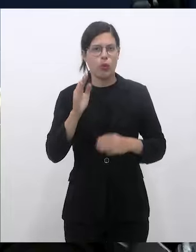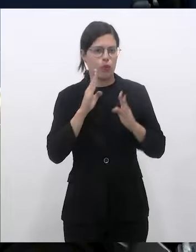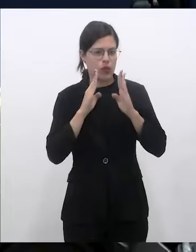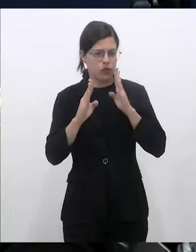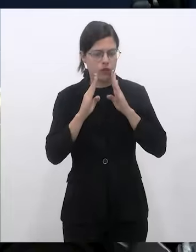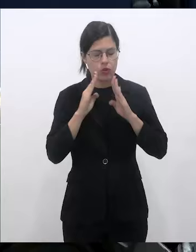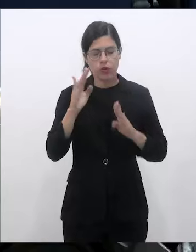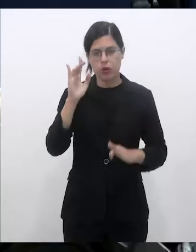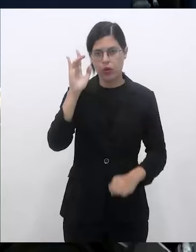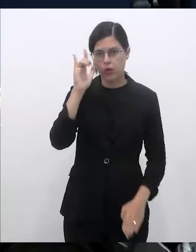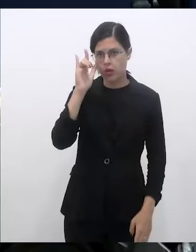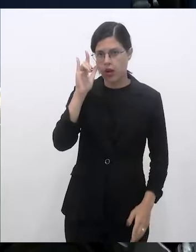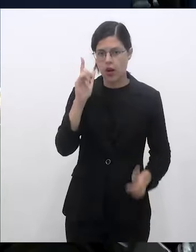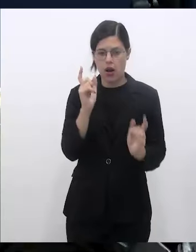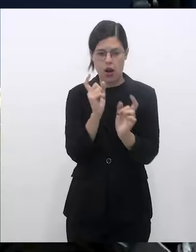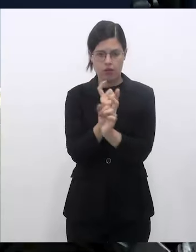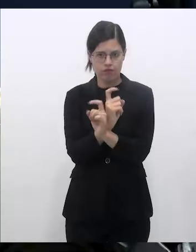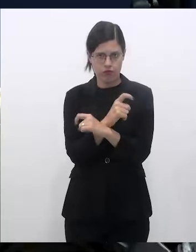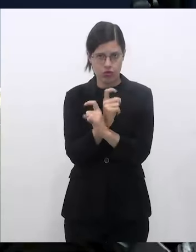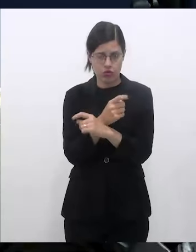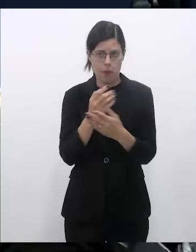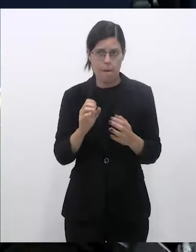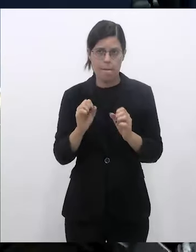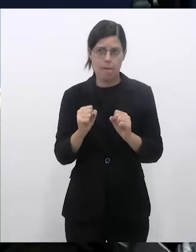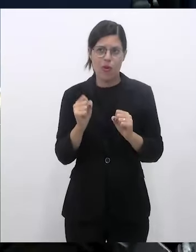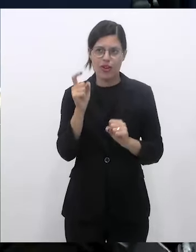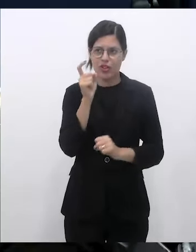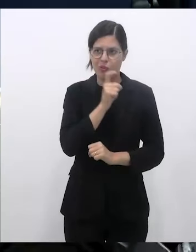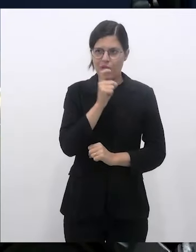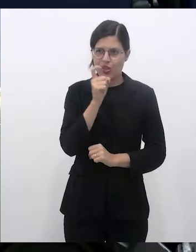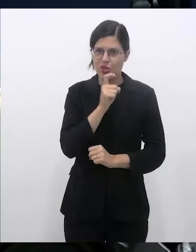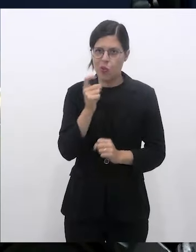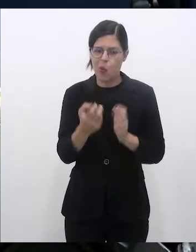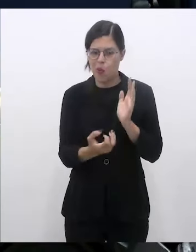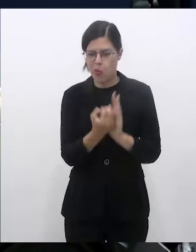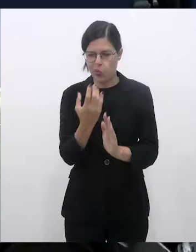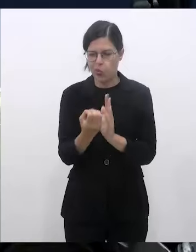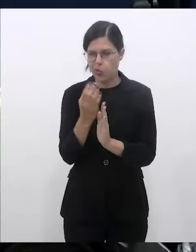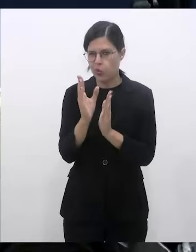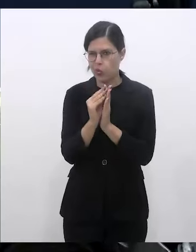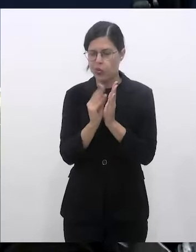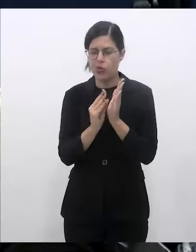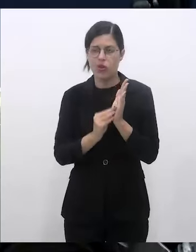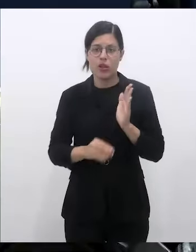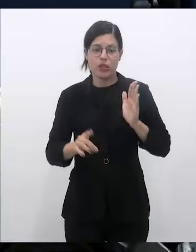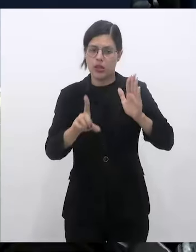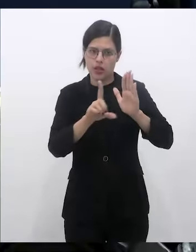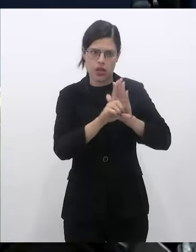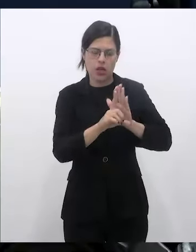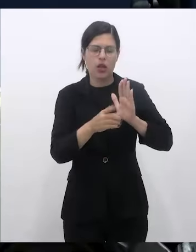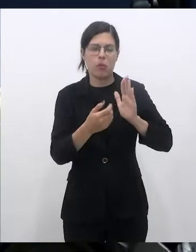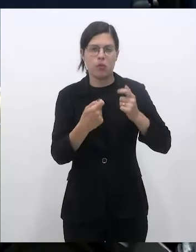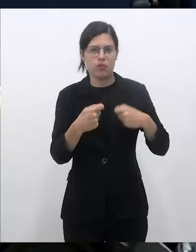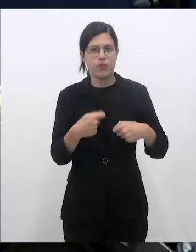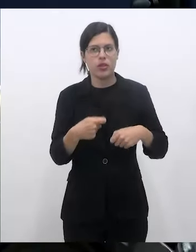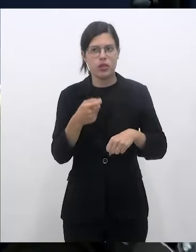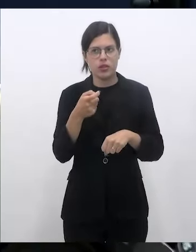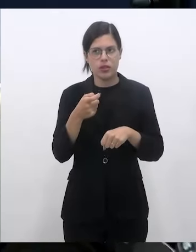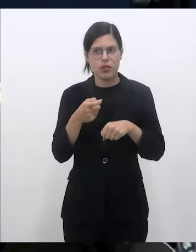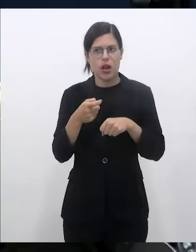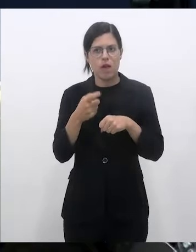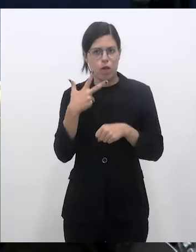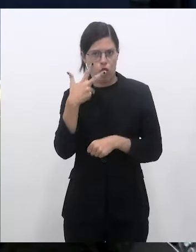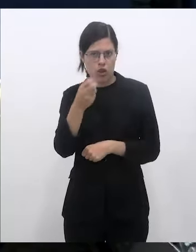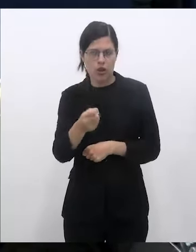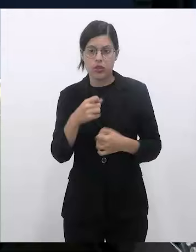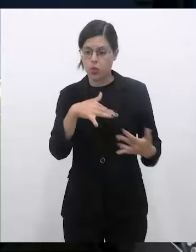Facebook, o Instagram, o TikTok, eles podem mentir para o gerador de conteúdo, e aí sim, essa legislação precisa ser